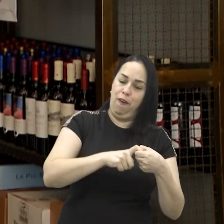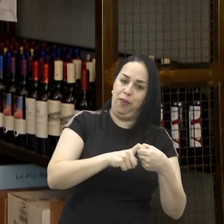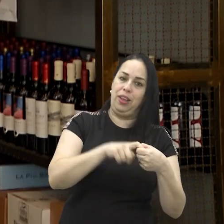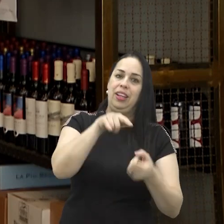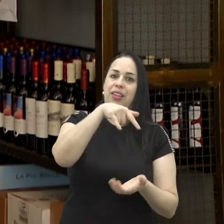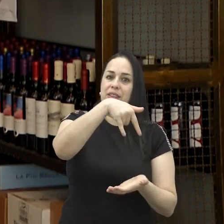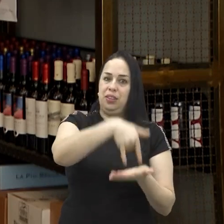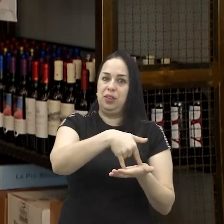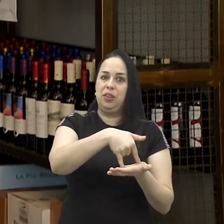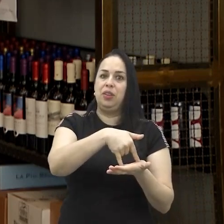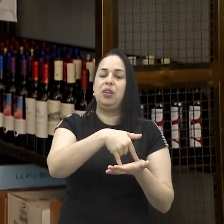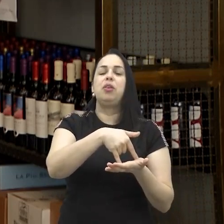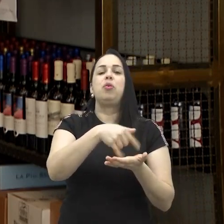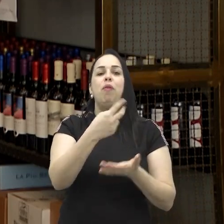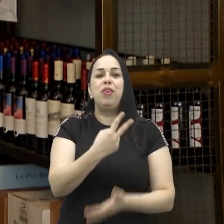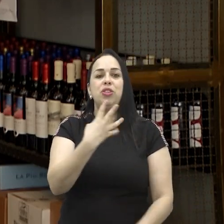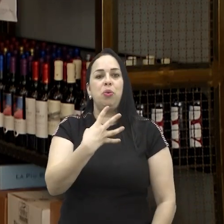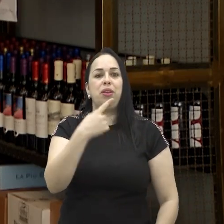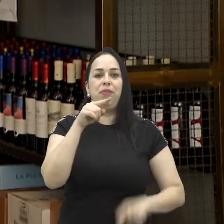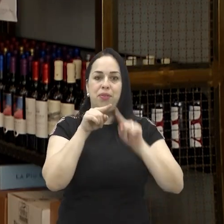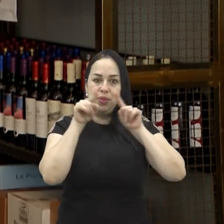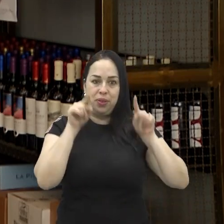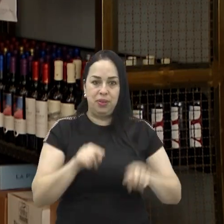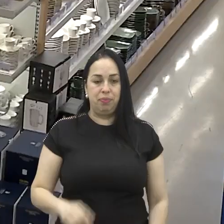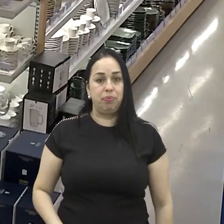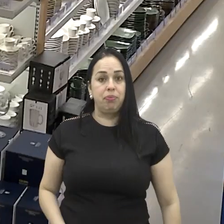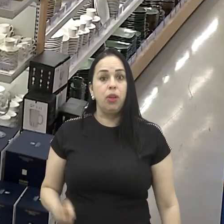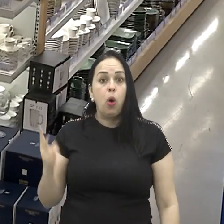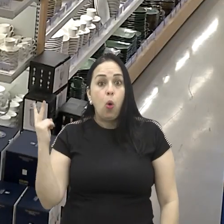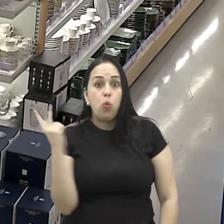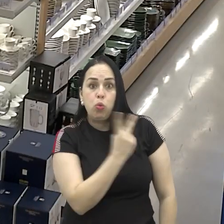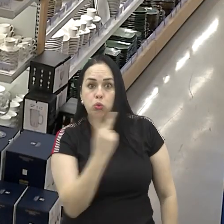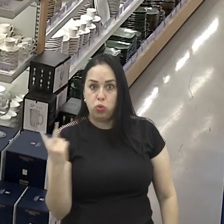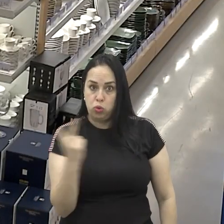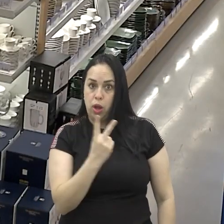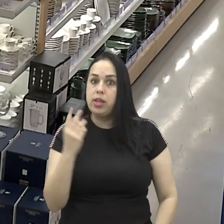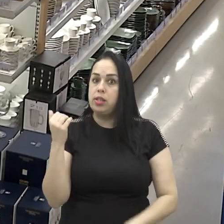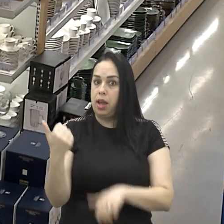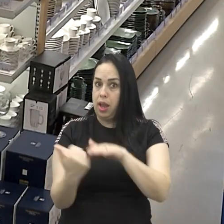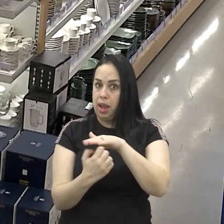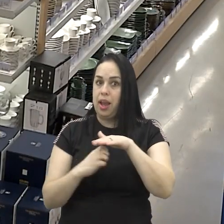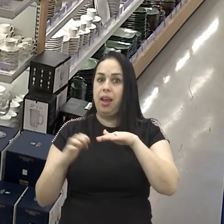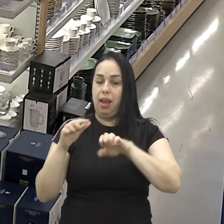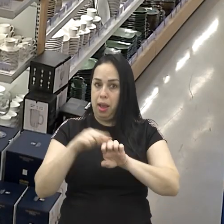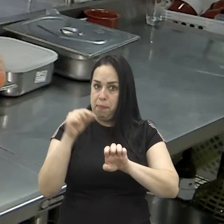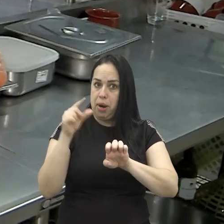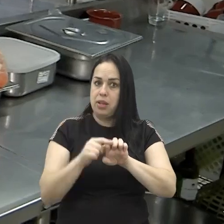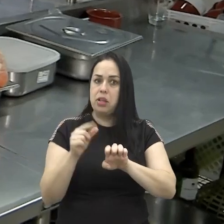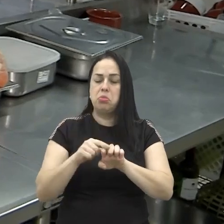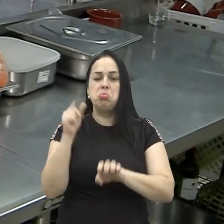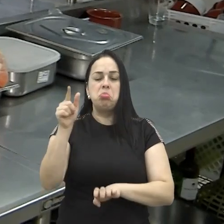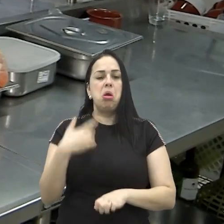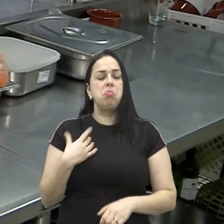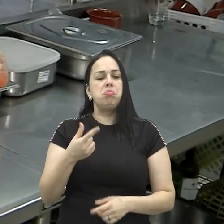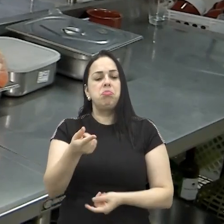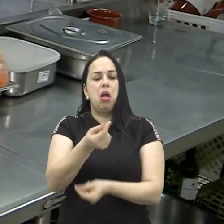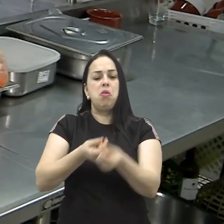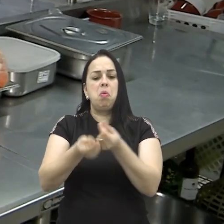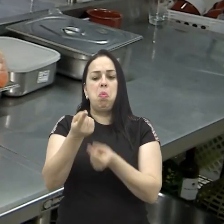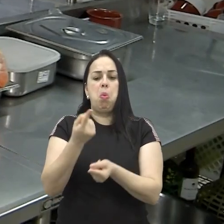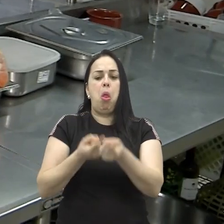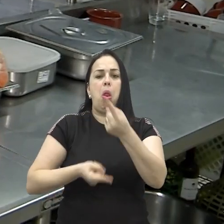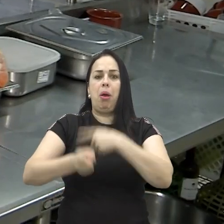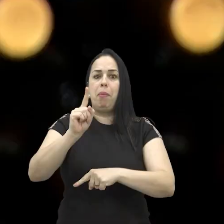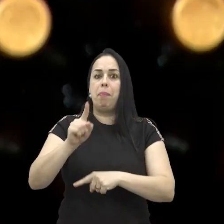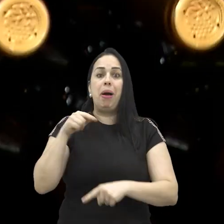Aquários em 2024 com mais 24 funcionários. Os dois empresários aproveitaram a economia aquecida para